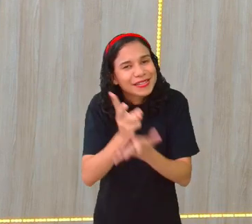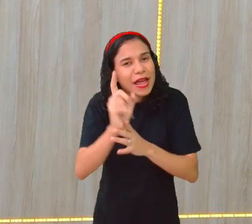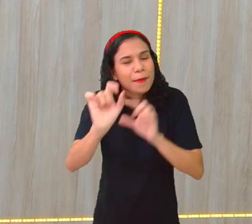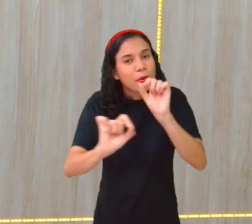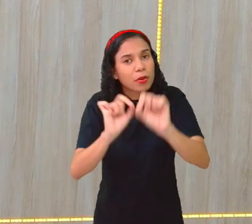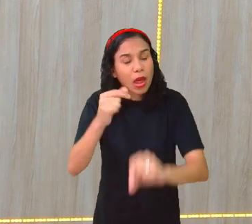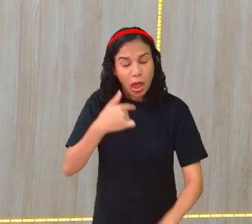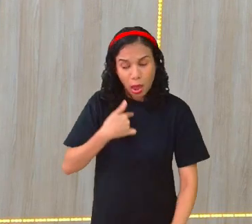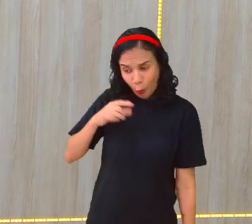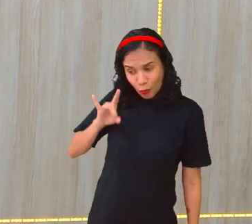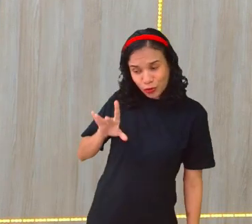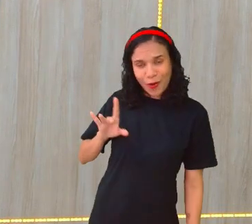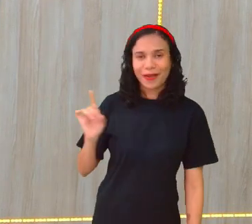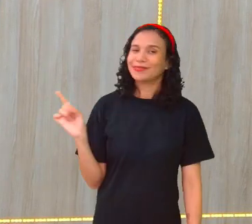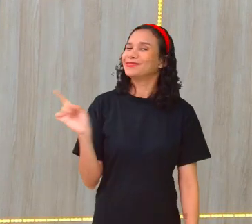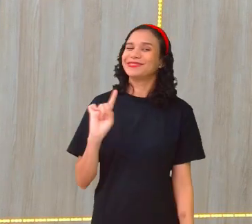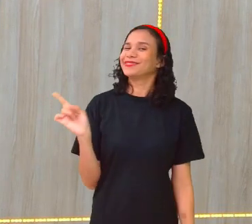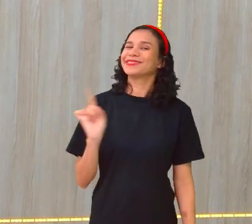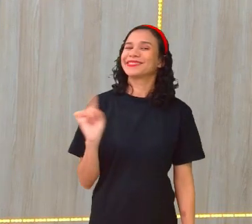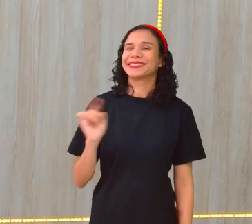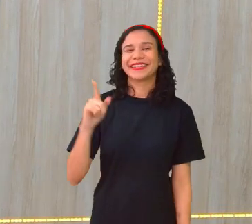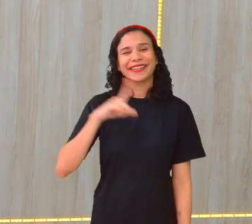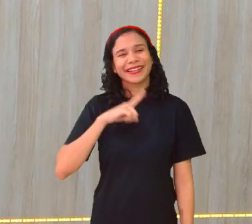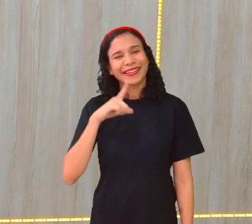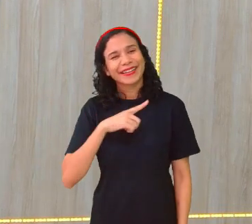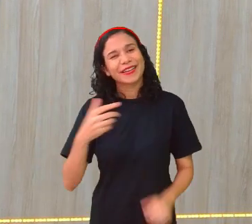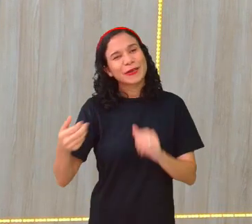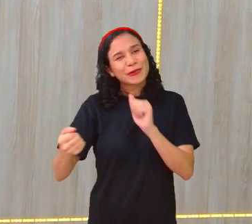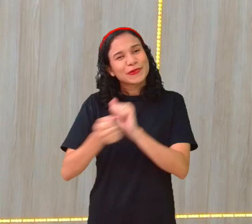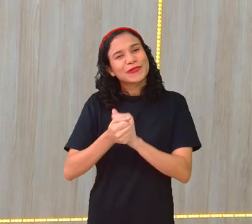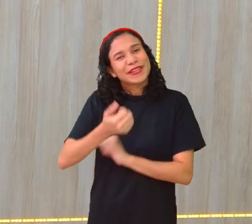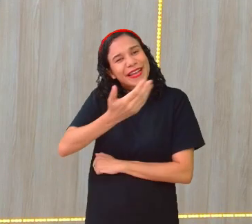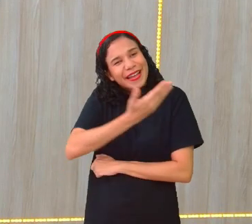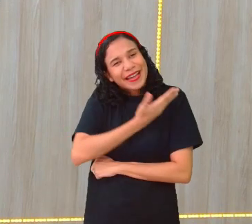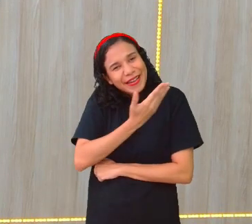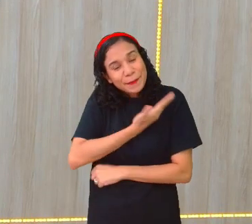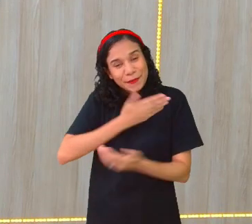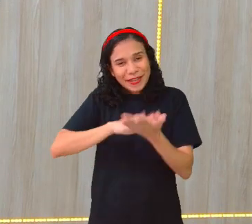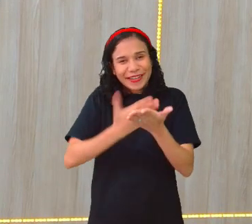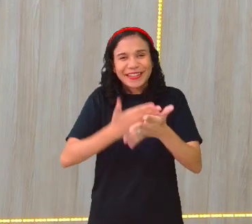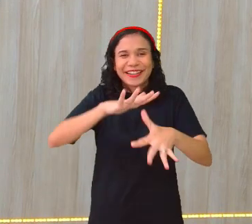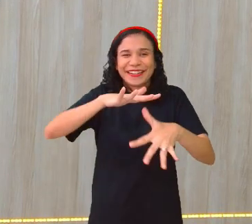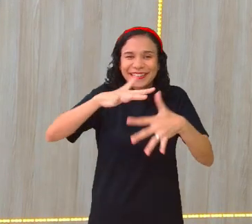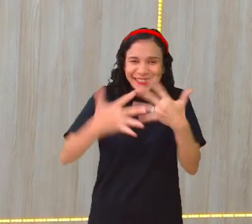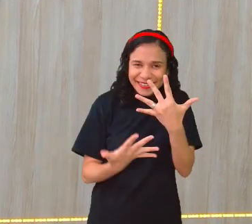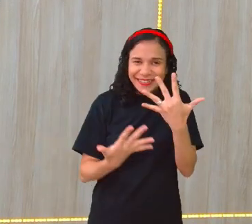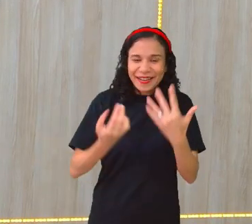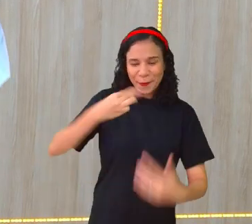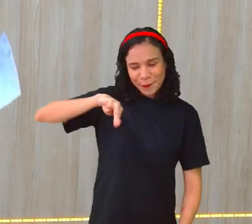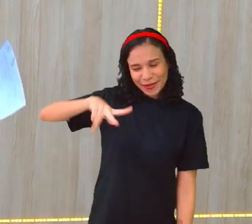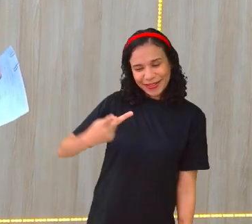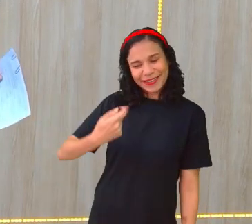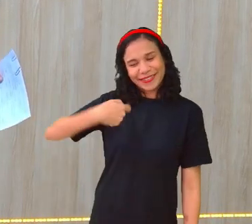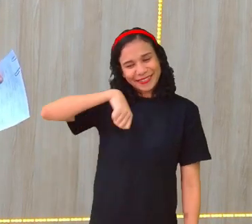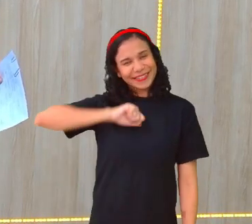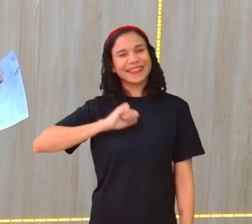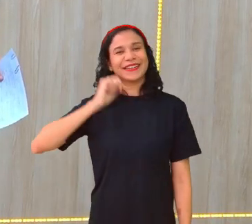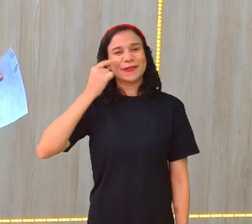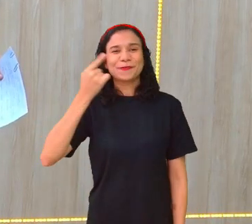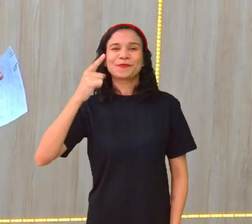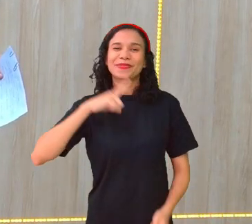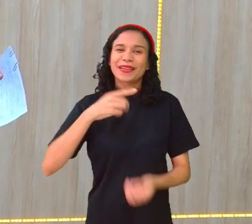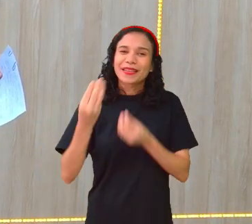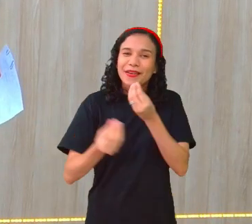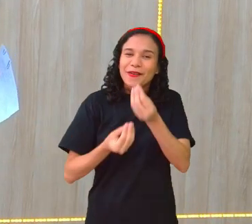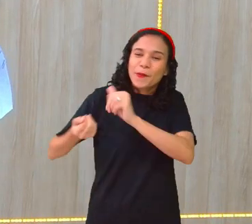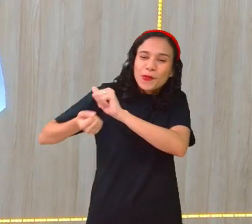não estou sozinha aqui, não é? Estou aqui com a minha amiga, intérprete de Libras, Helena, que